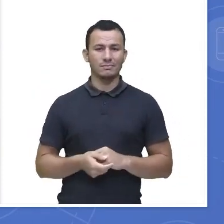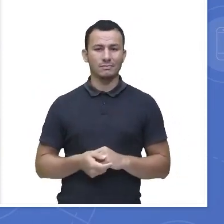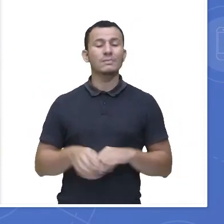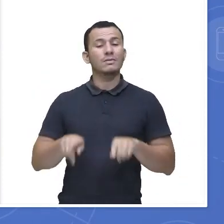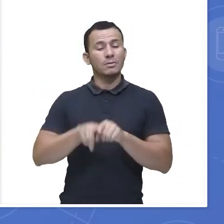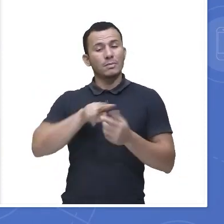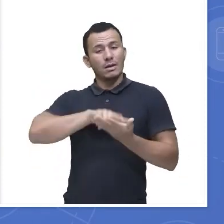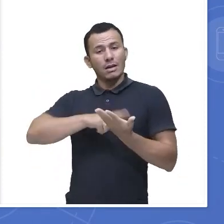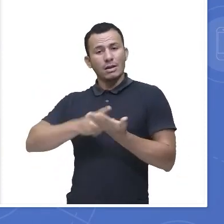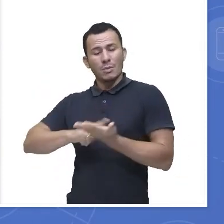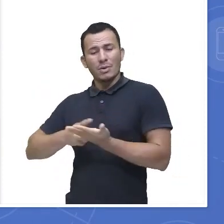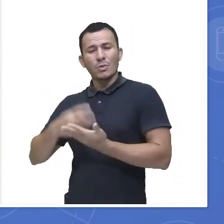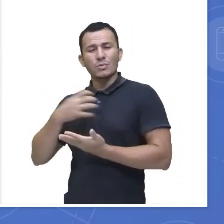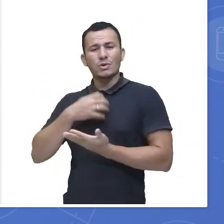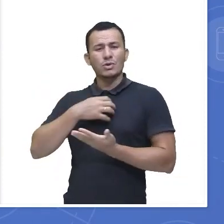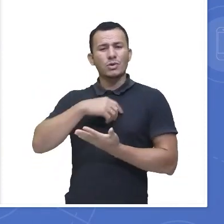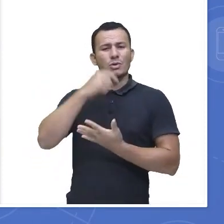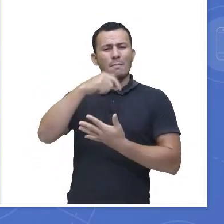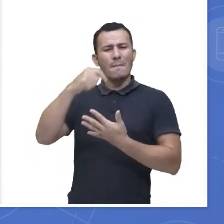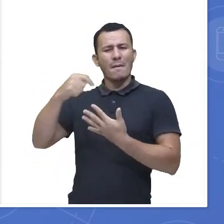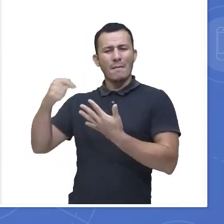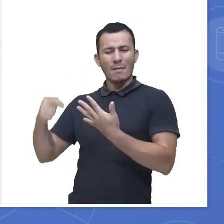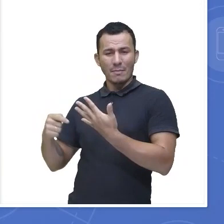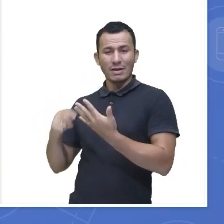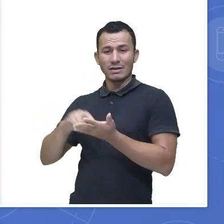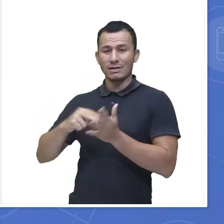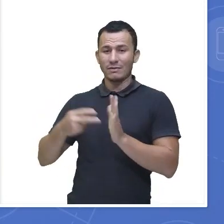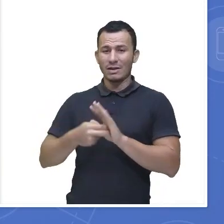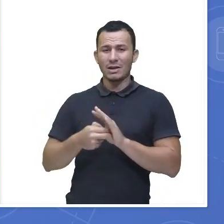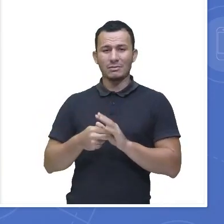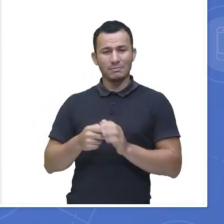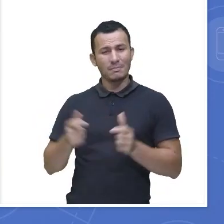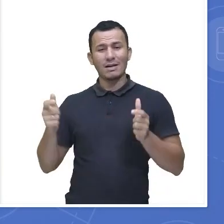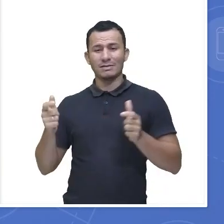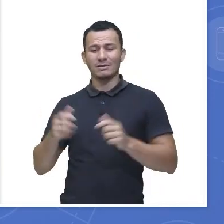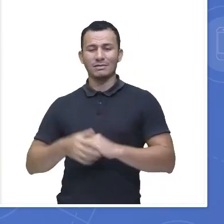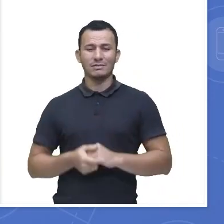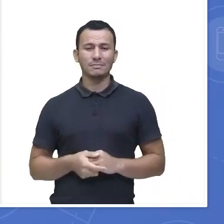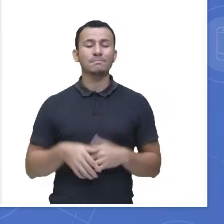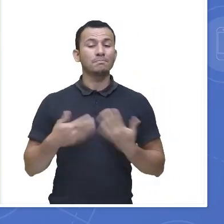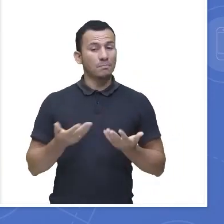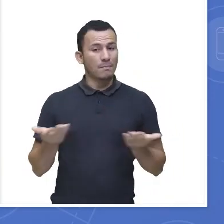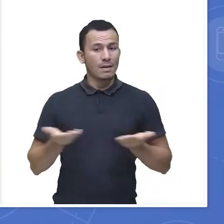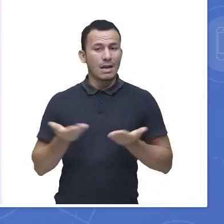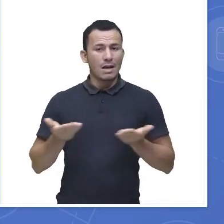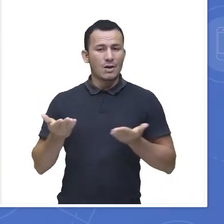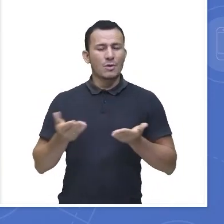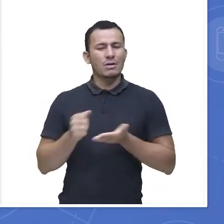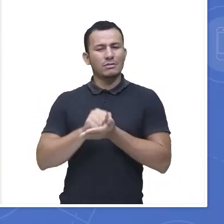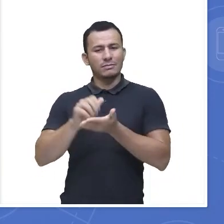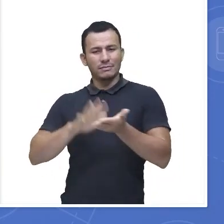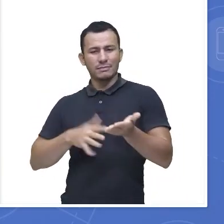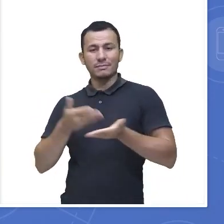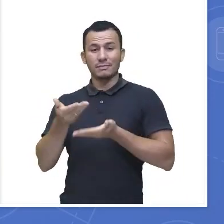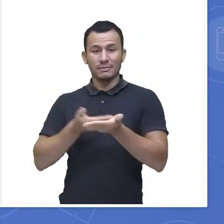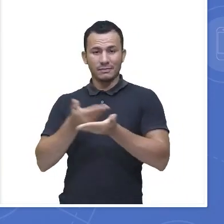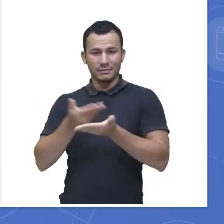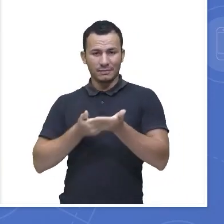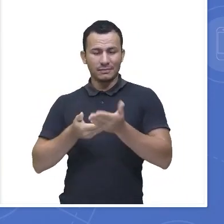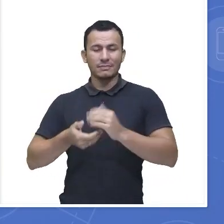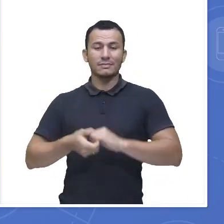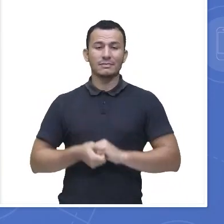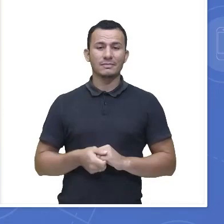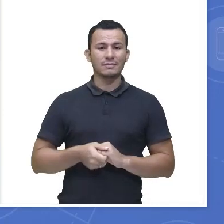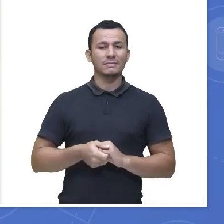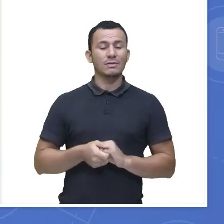interpretações, mais de um sentido, mais de um significado, certo? Agora, então, nós vamos para a nossa dinâmica local